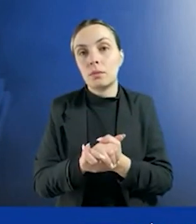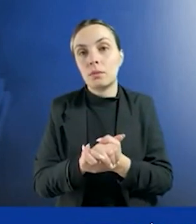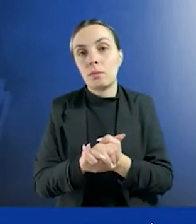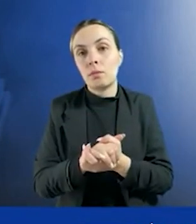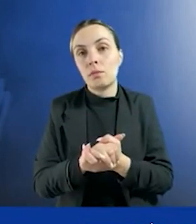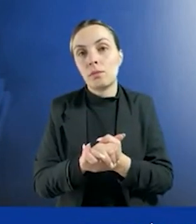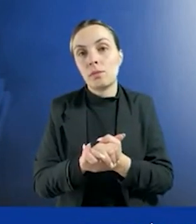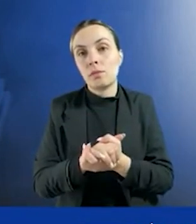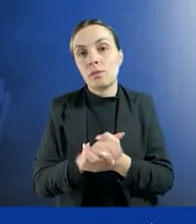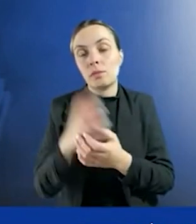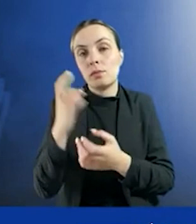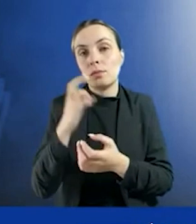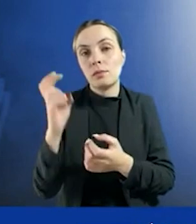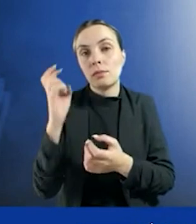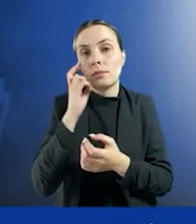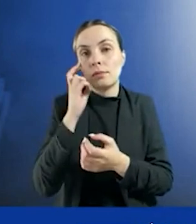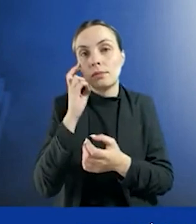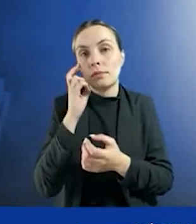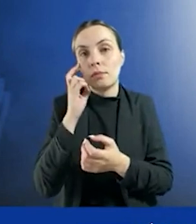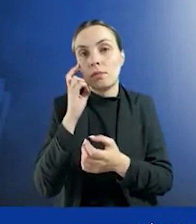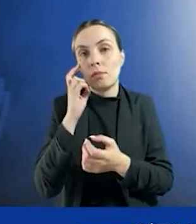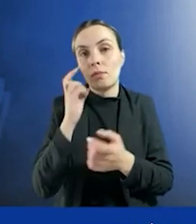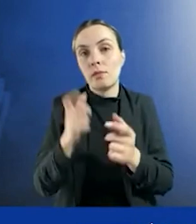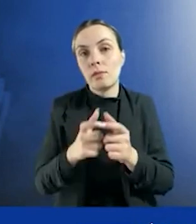das culturas aumenta,